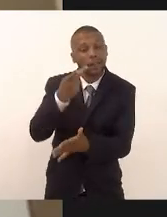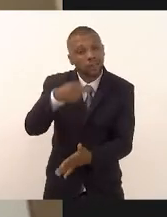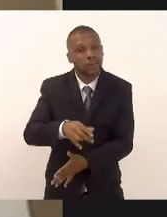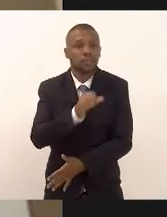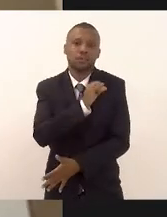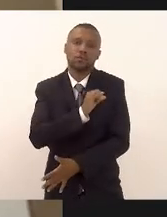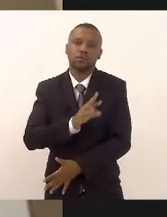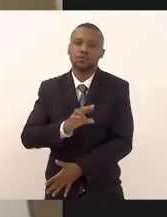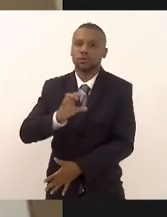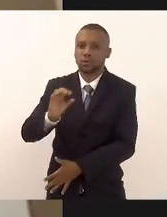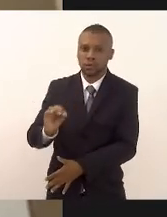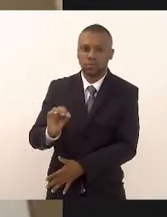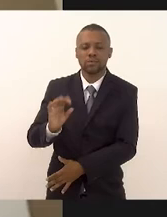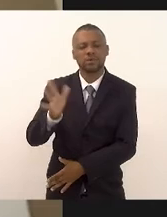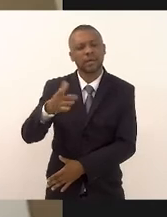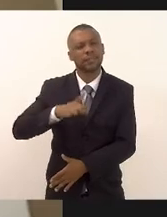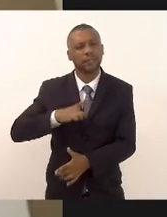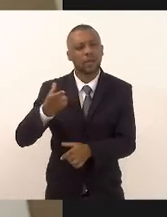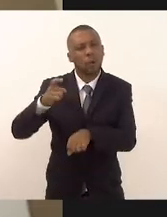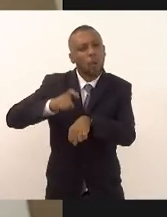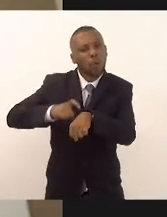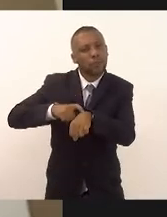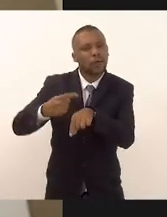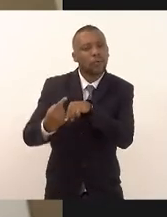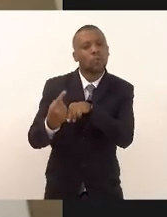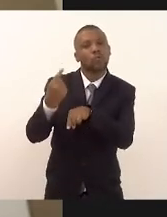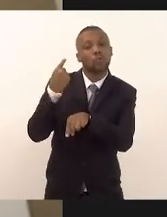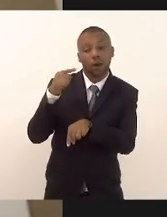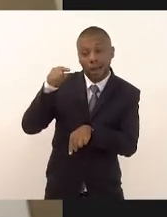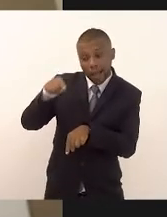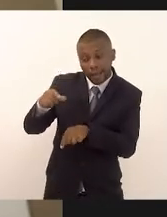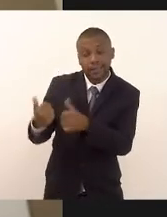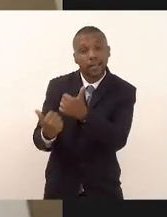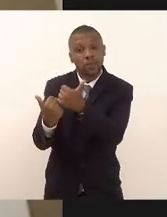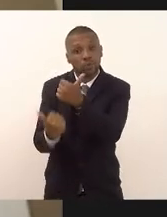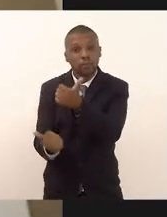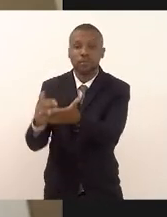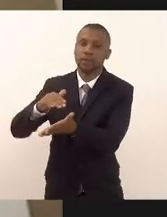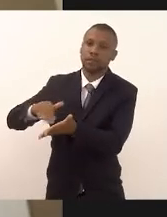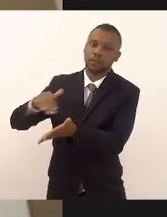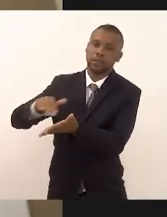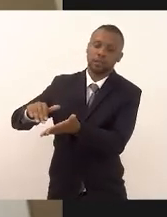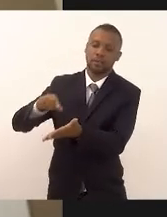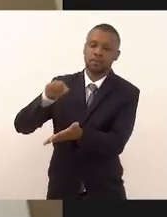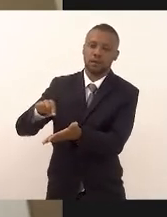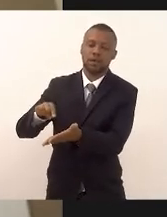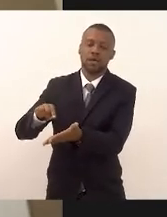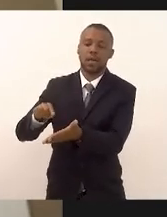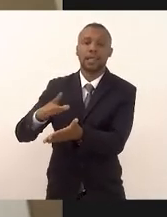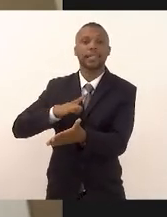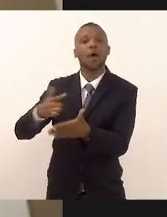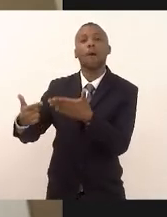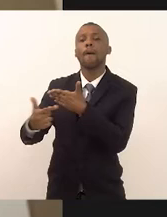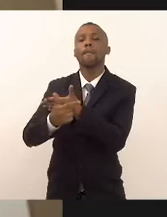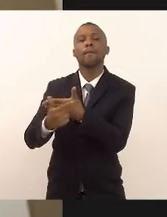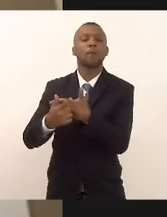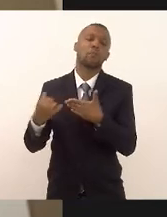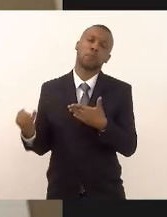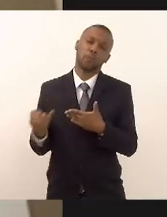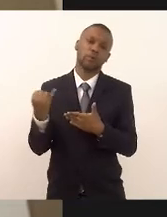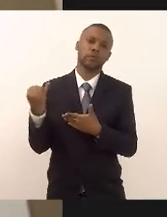do Rio de Janeiro já há um tempo, essa subsecretaria seria de suma importância, uma